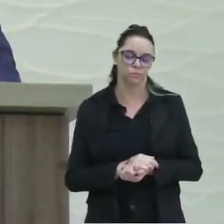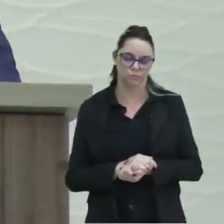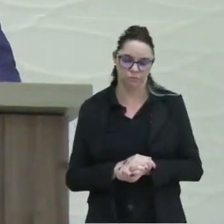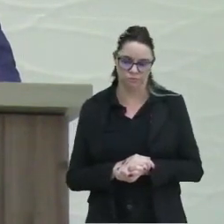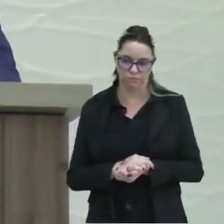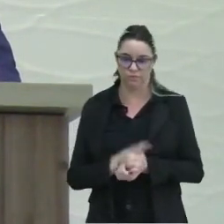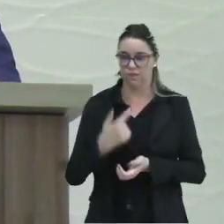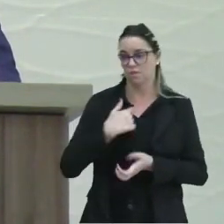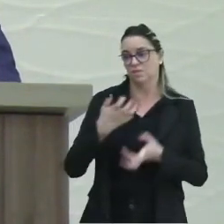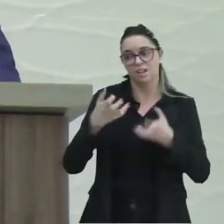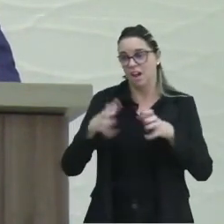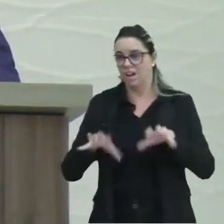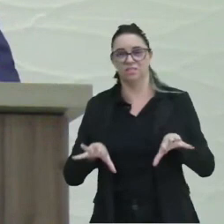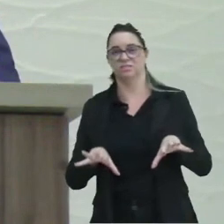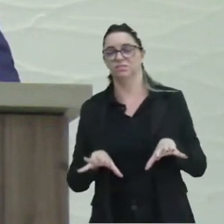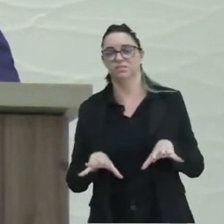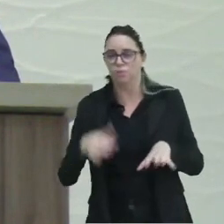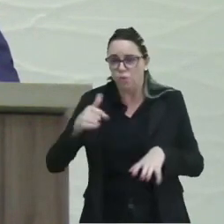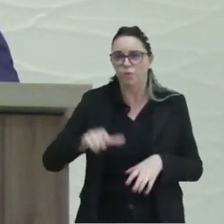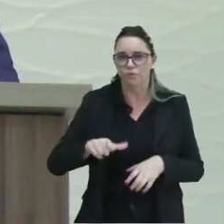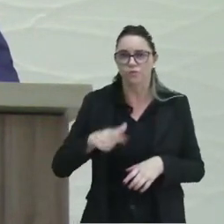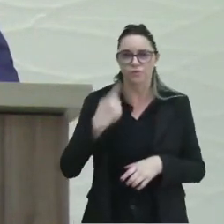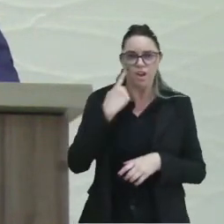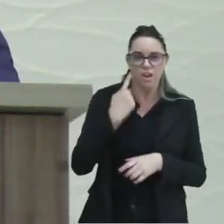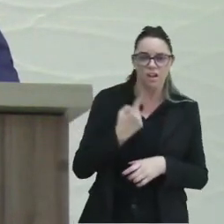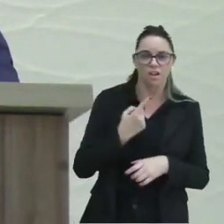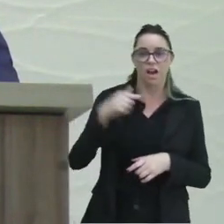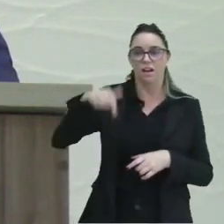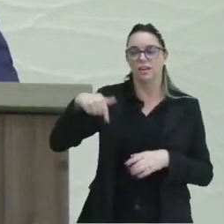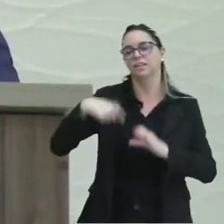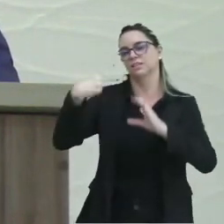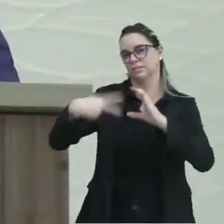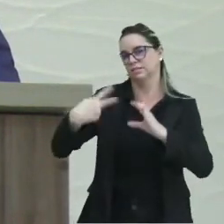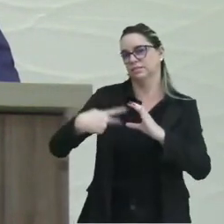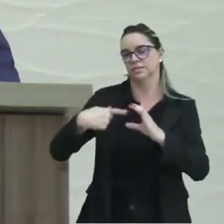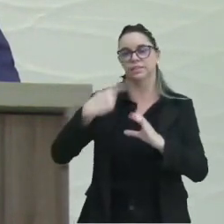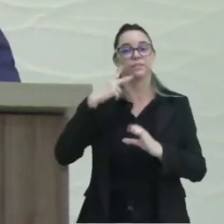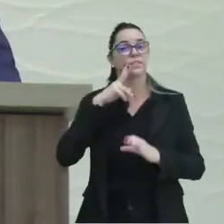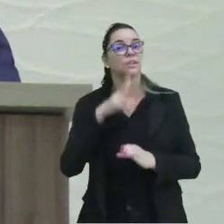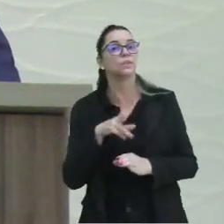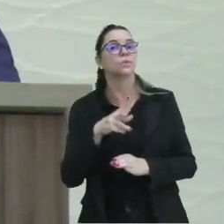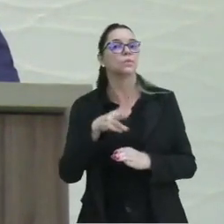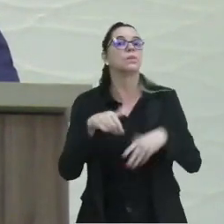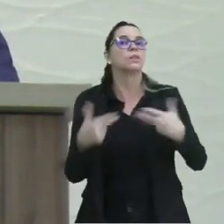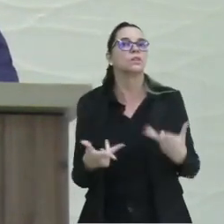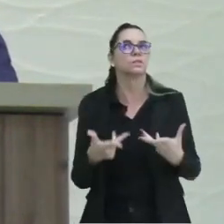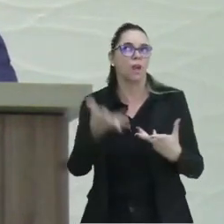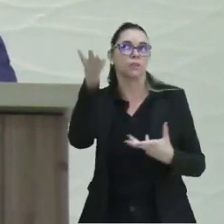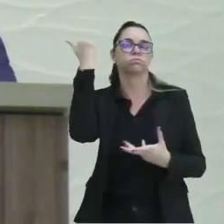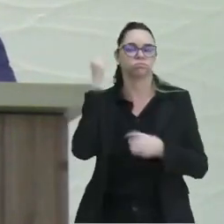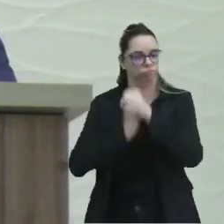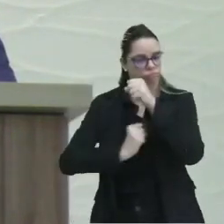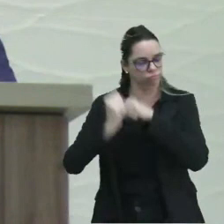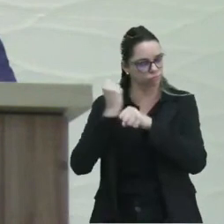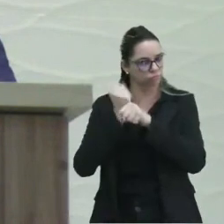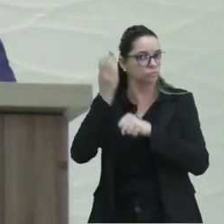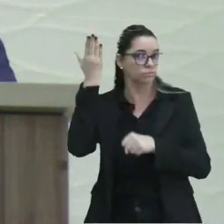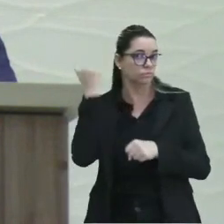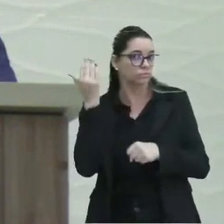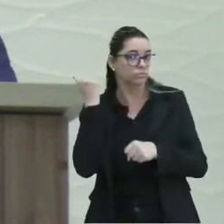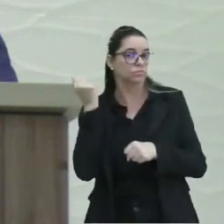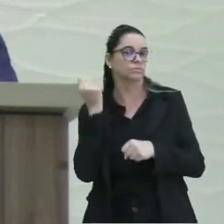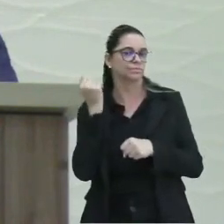Não quero ver mais nessa casa, espero não ver o que a gente viu no mandato há um ano atrás. Né? Uma